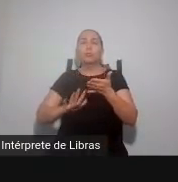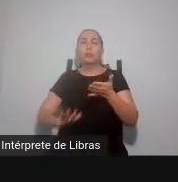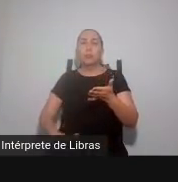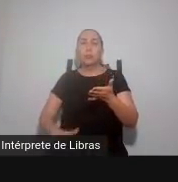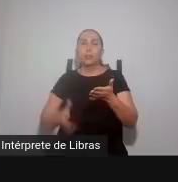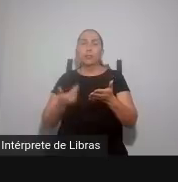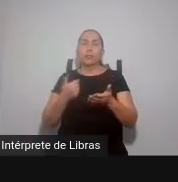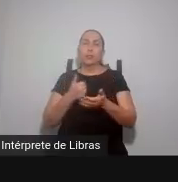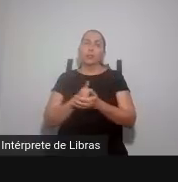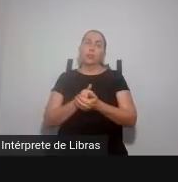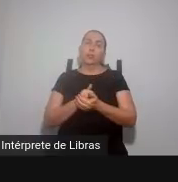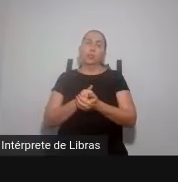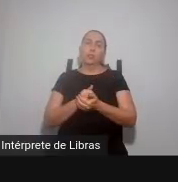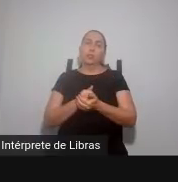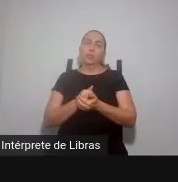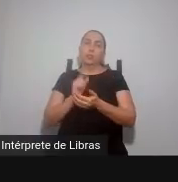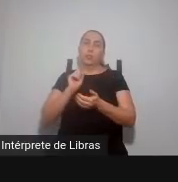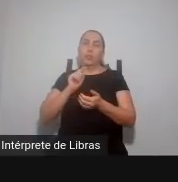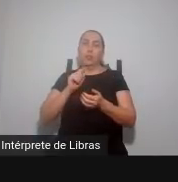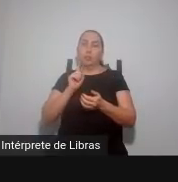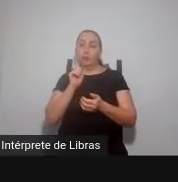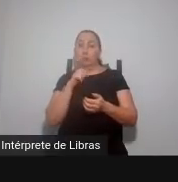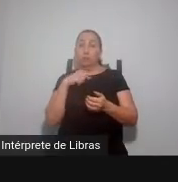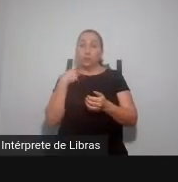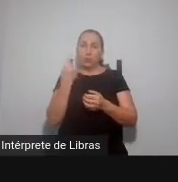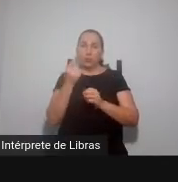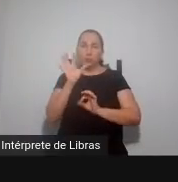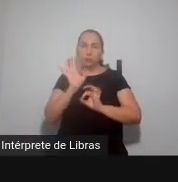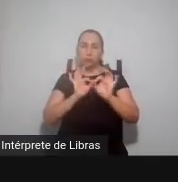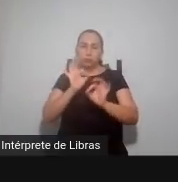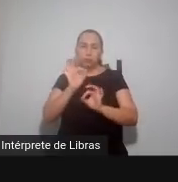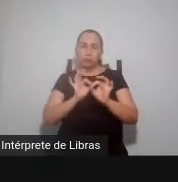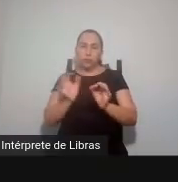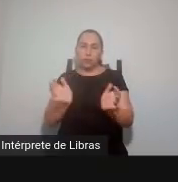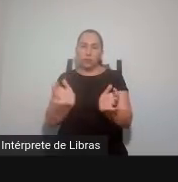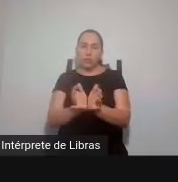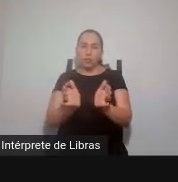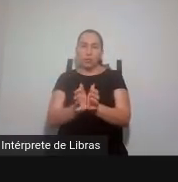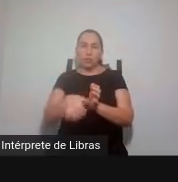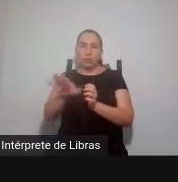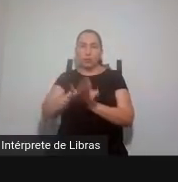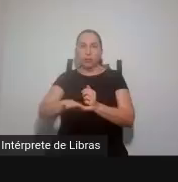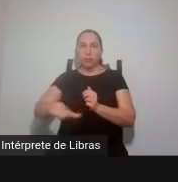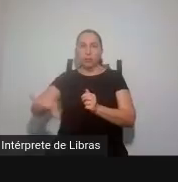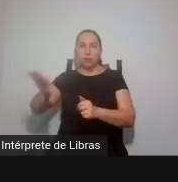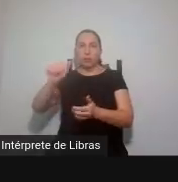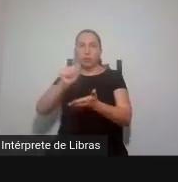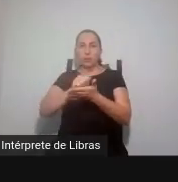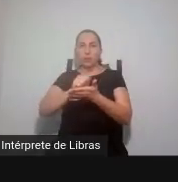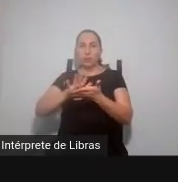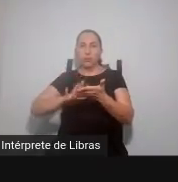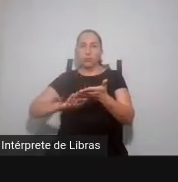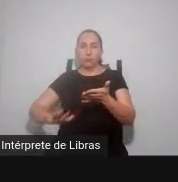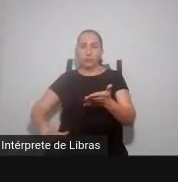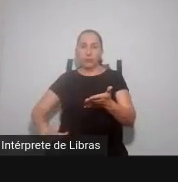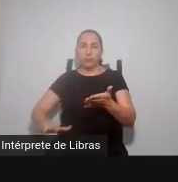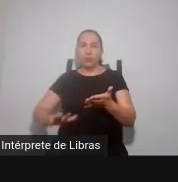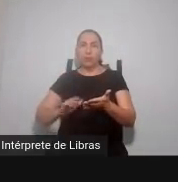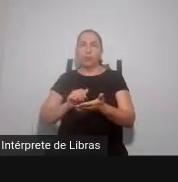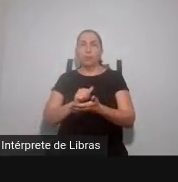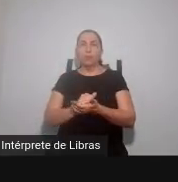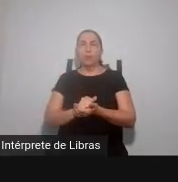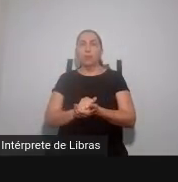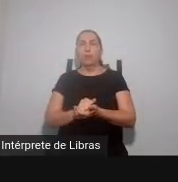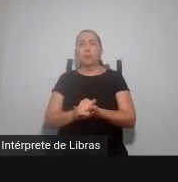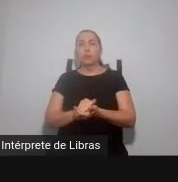gente constrói esse acervo com as crianças, antes de colocar no classroom, eles têm condição